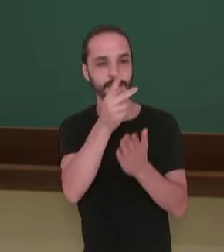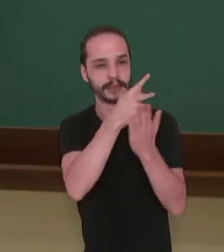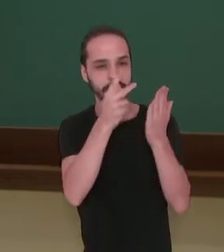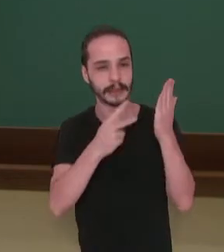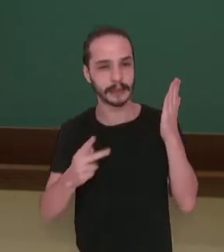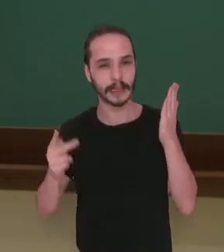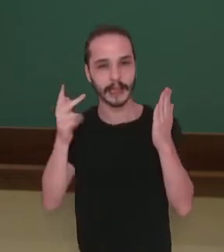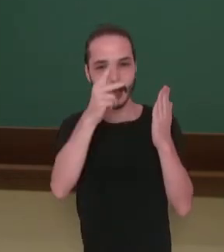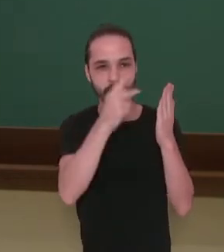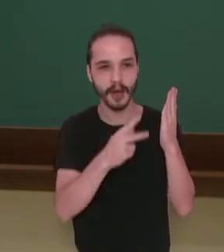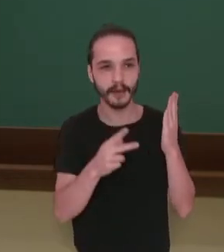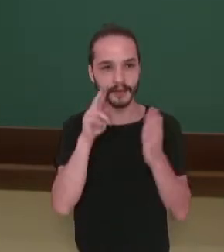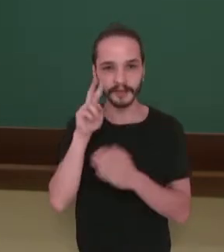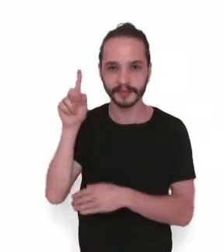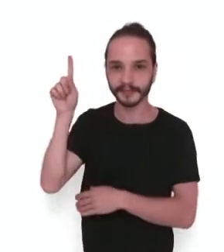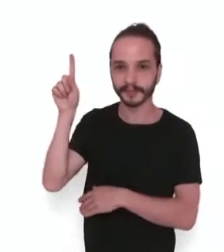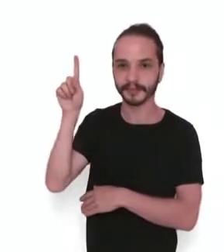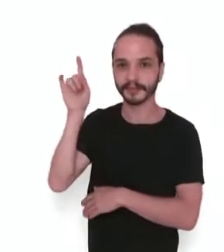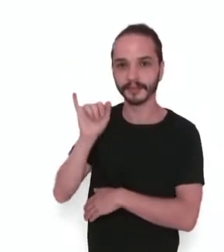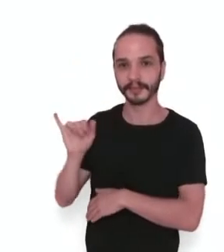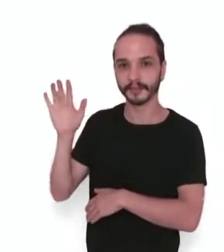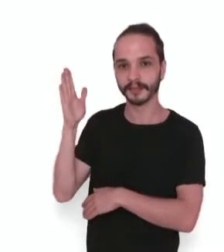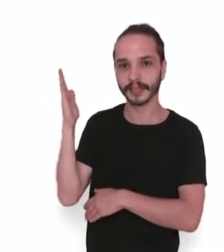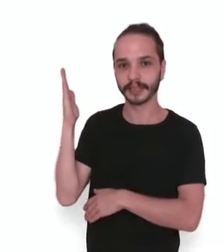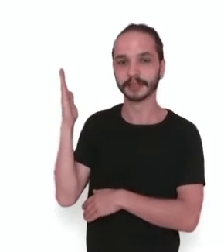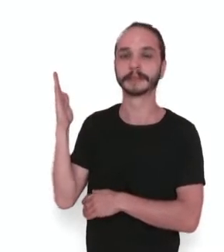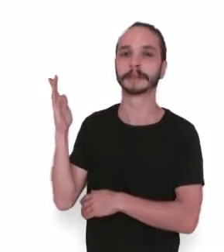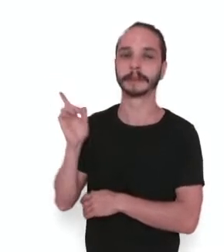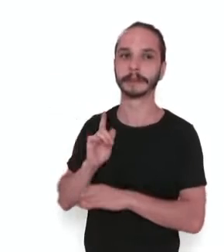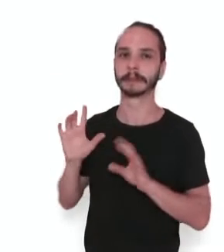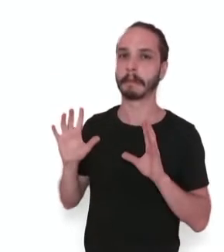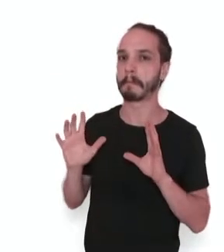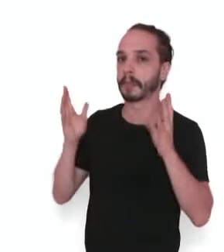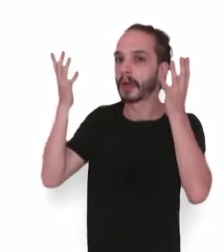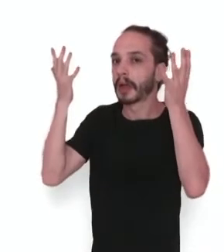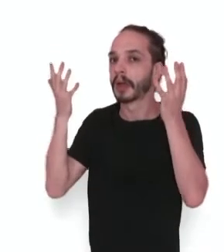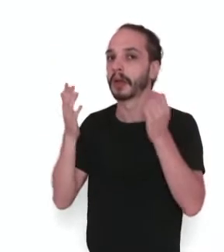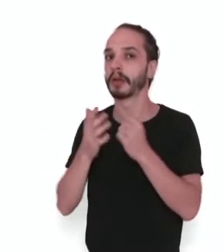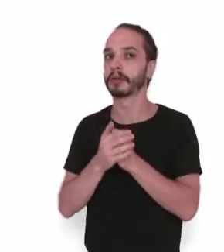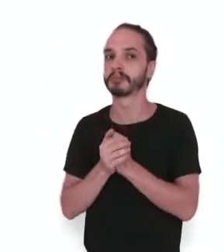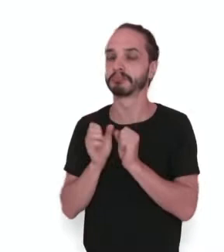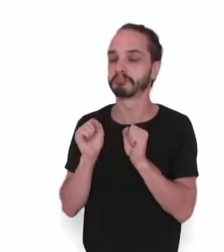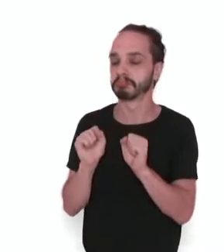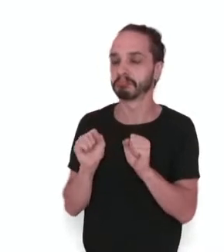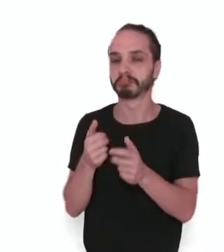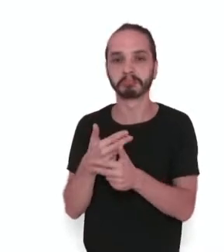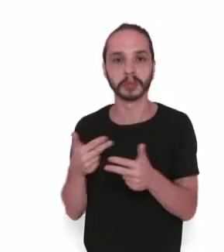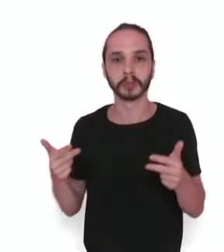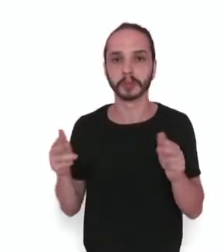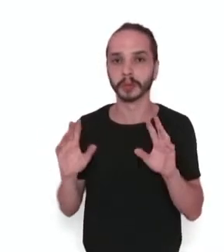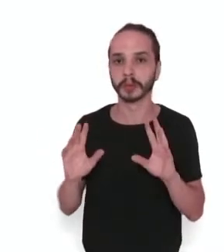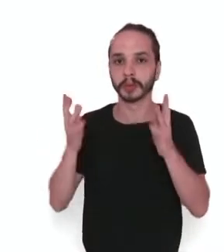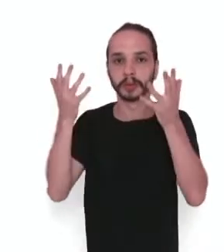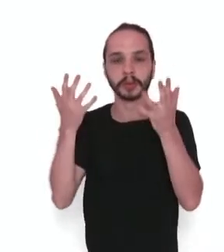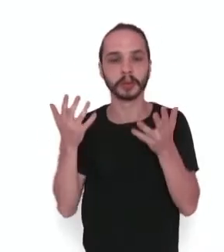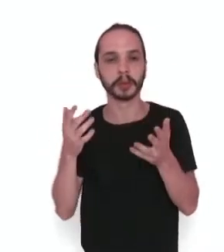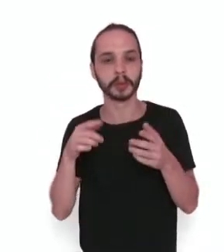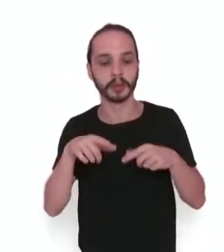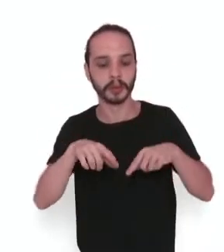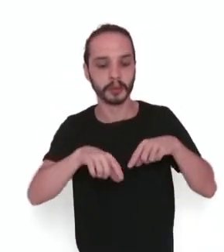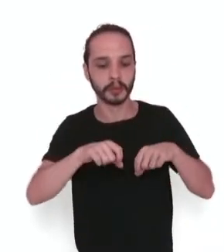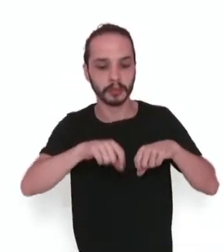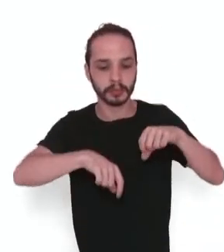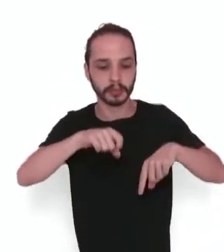aqui um desenho. Provavelmente eles estavam celebrando aqui algo, uma colheita